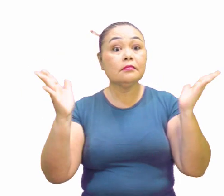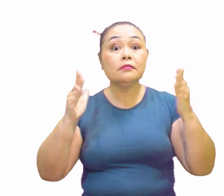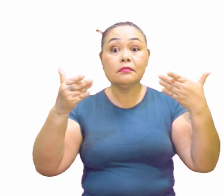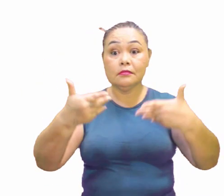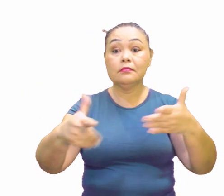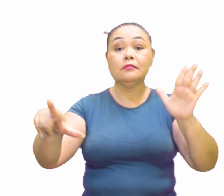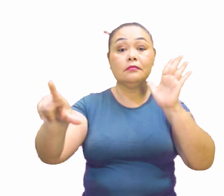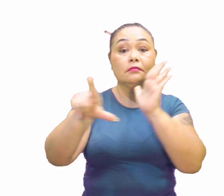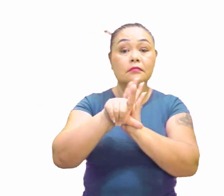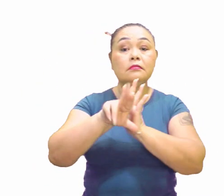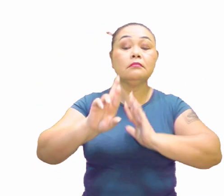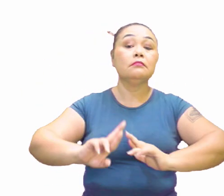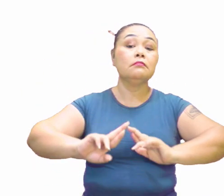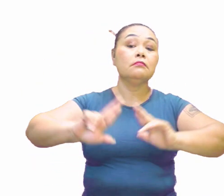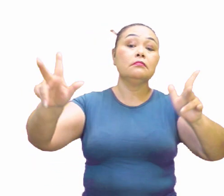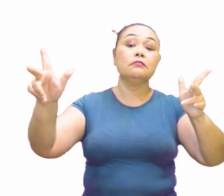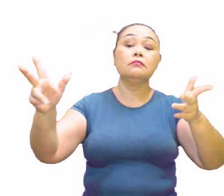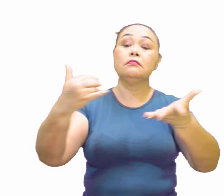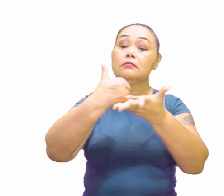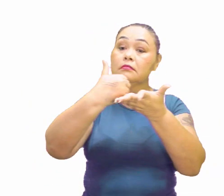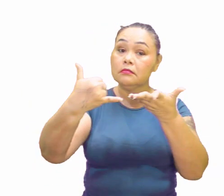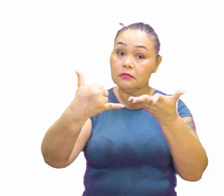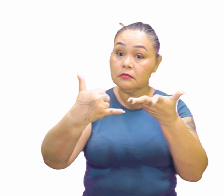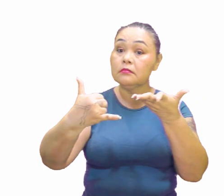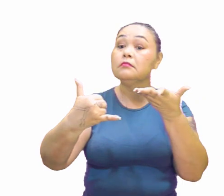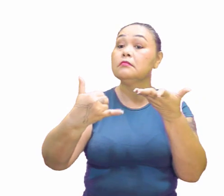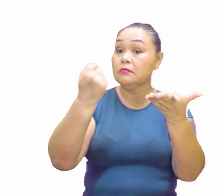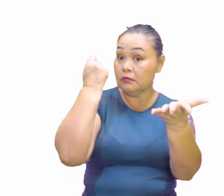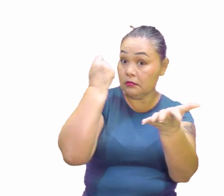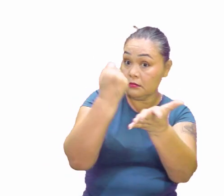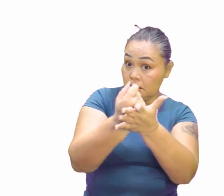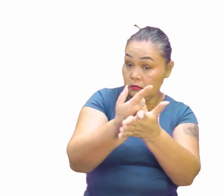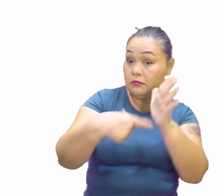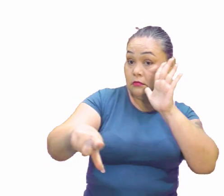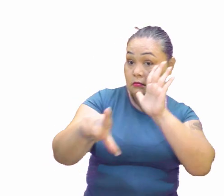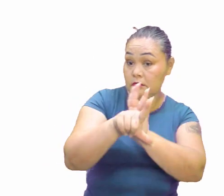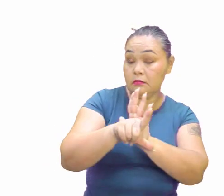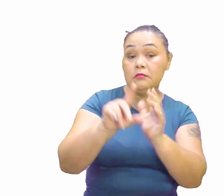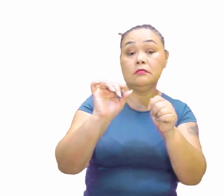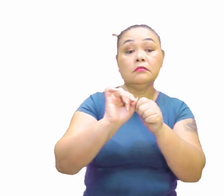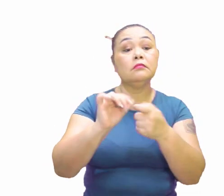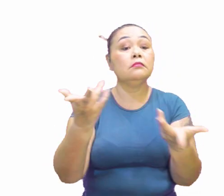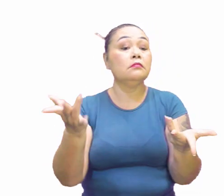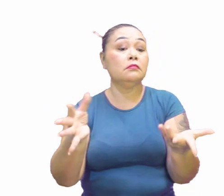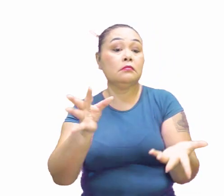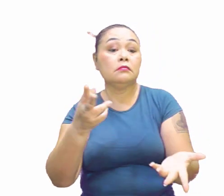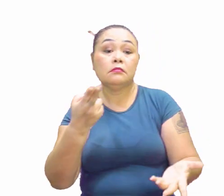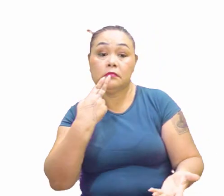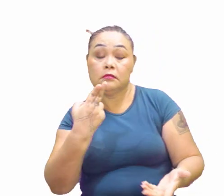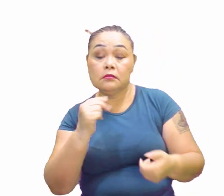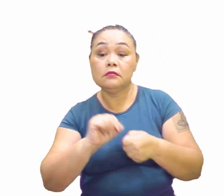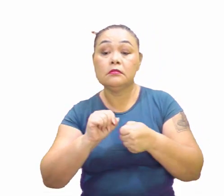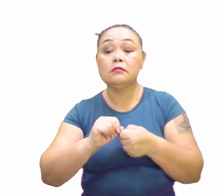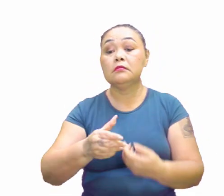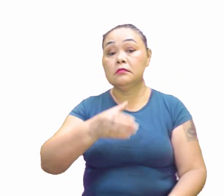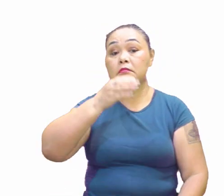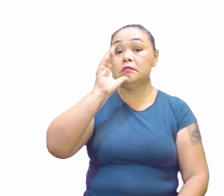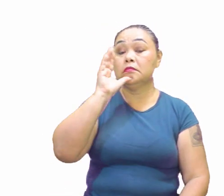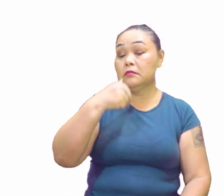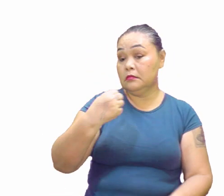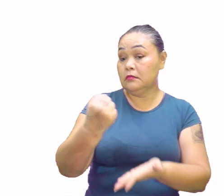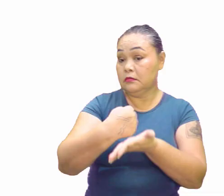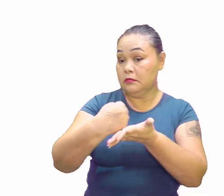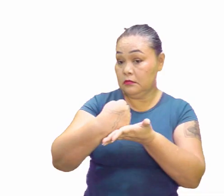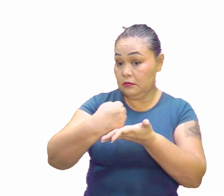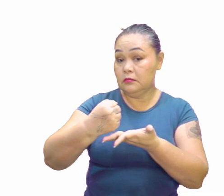pela lei, diferenciando as drogas lícitas, cigarro, álcool e medicamentos, que pagam